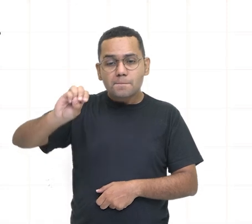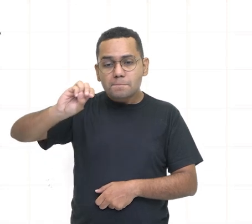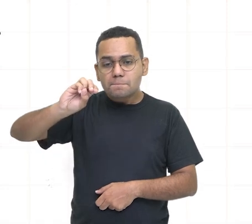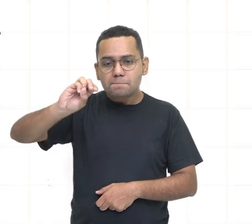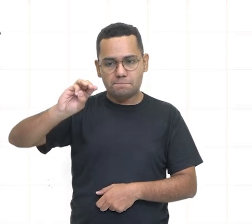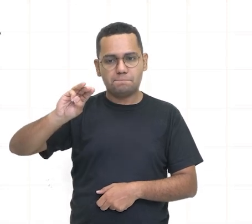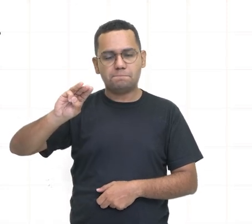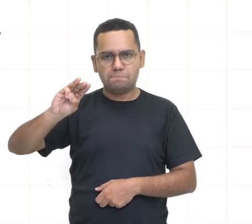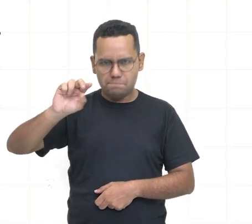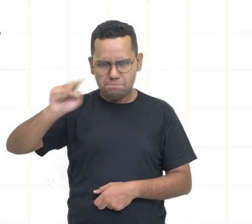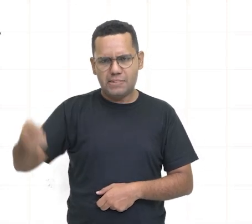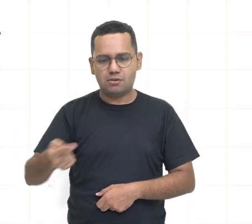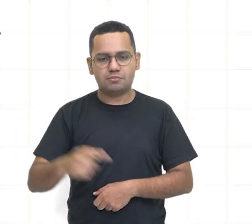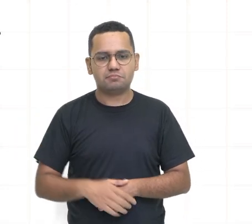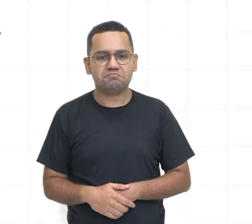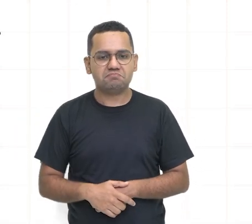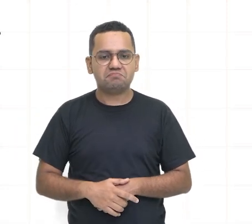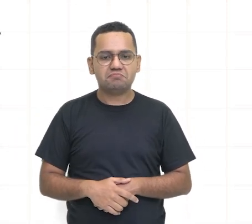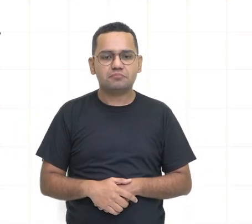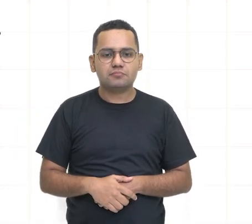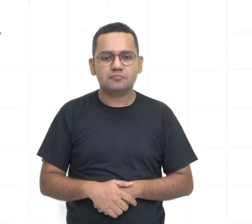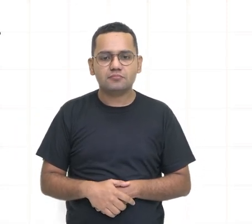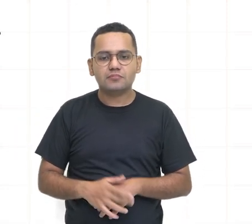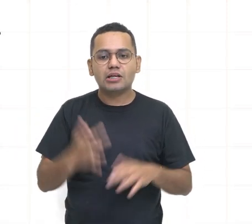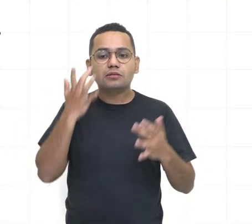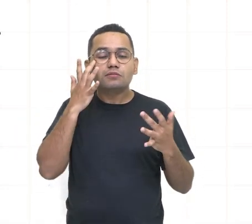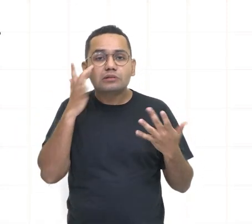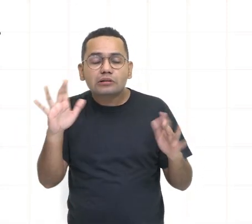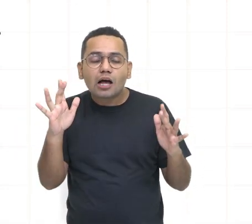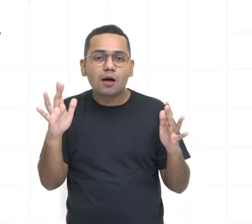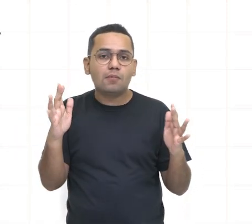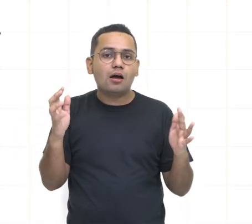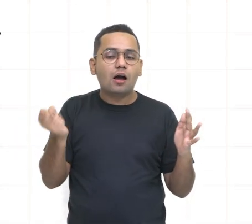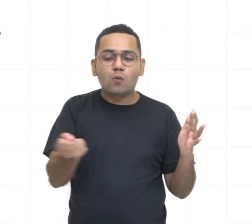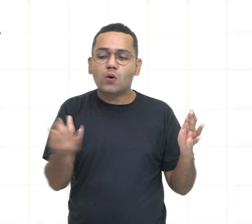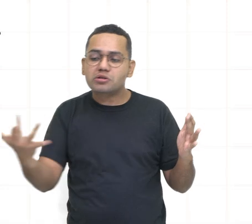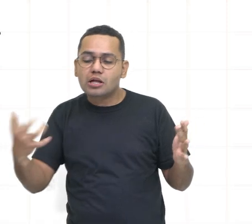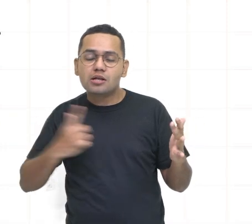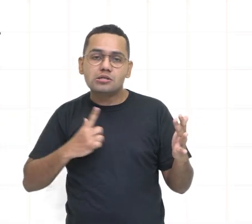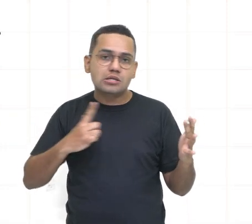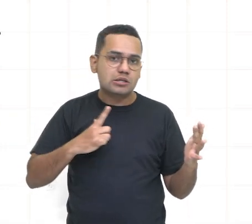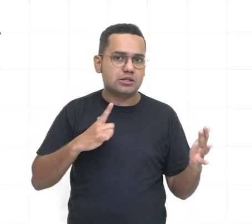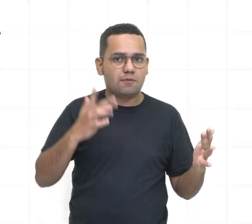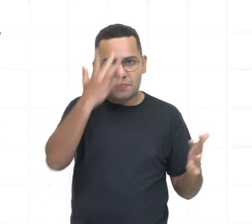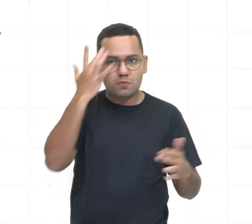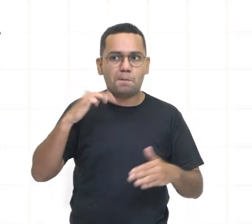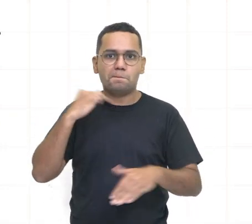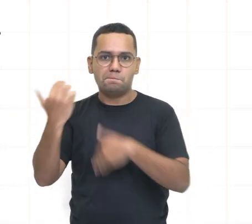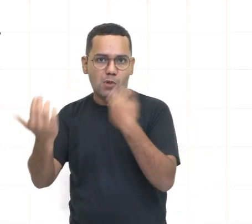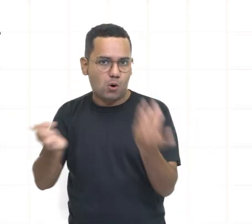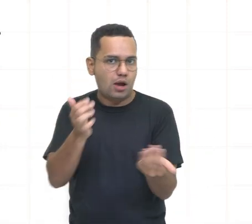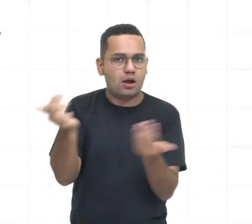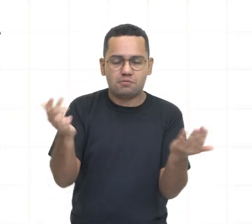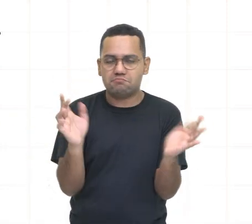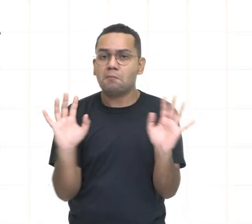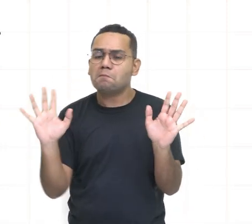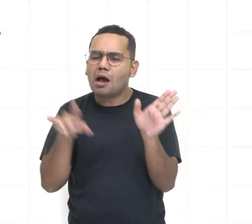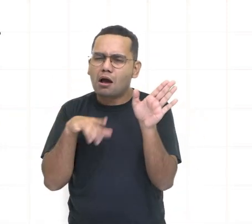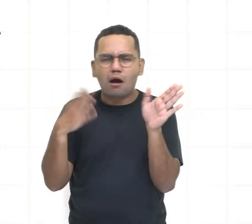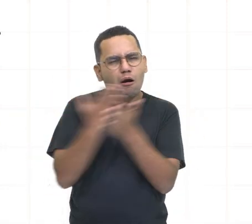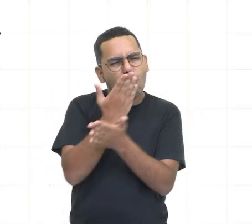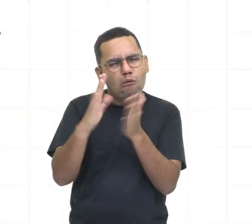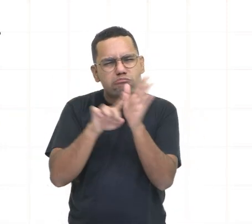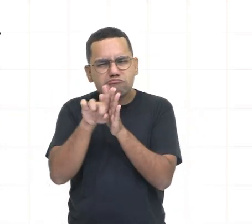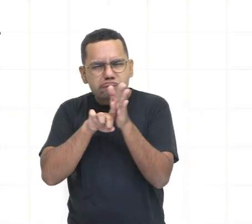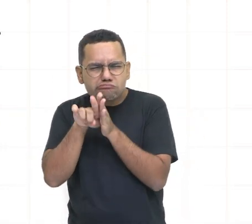precisamente quantas pessoas perderam a vida direta ou indiretamente, mas os historiadores costumam, então, falar que